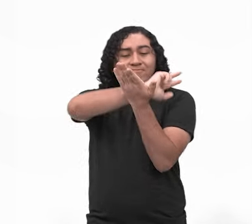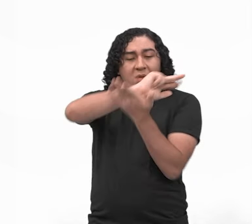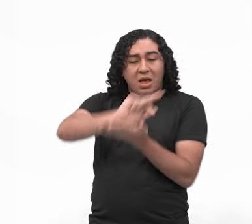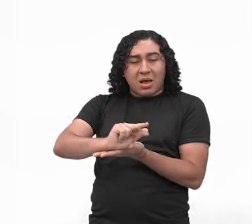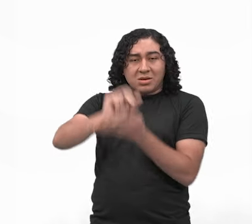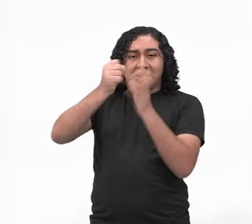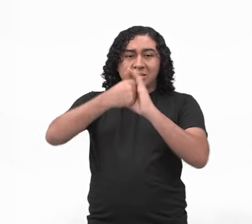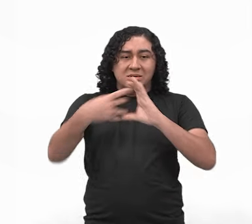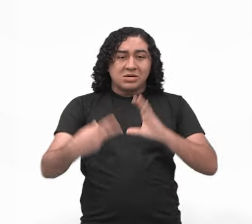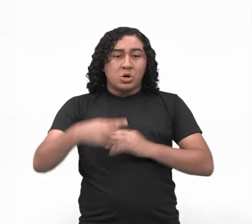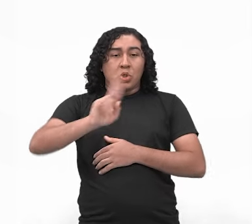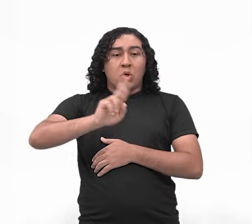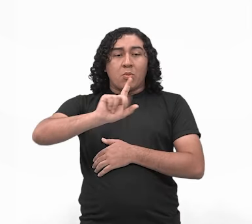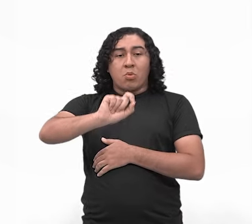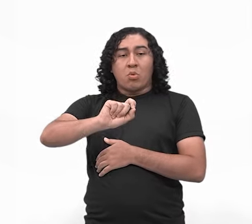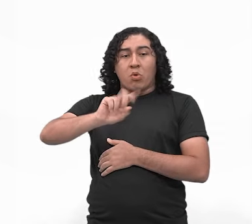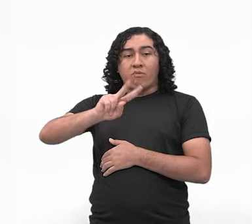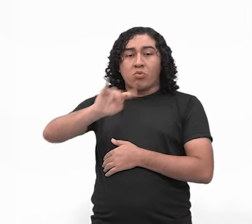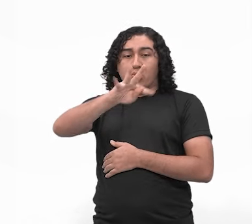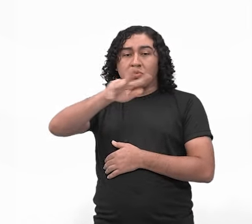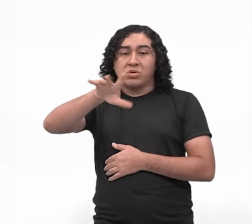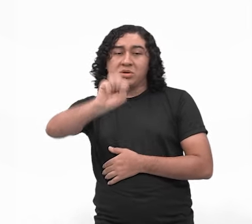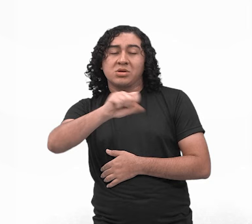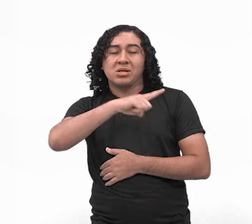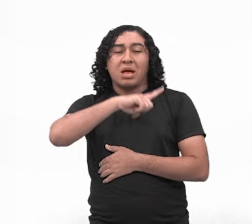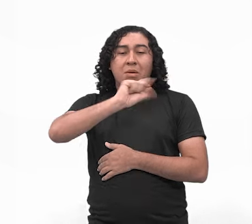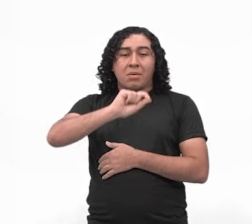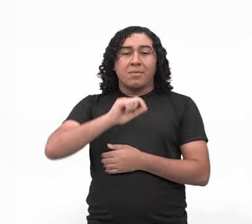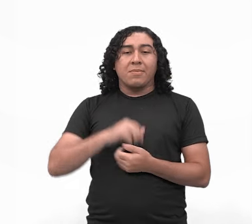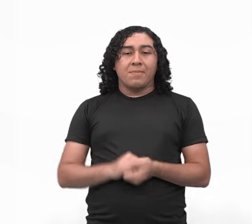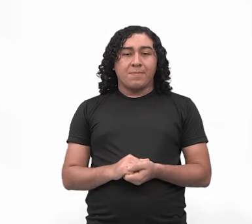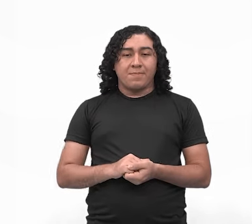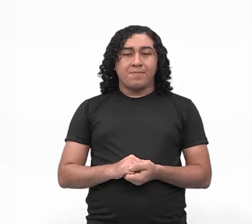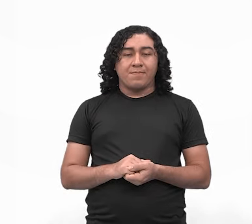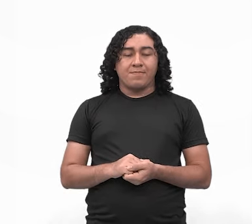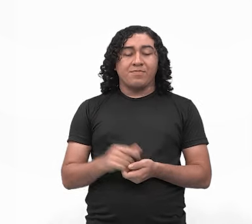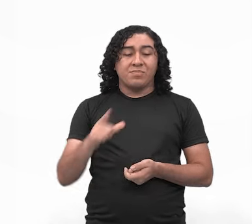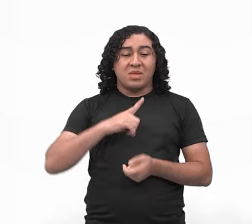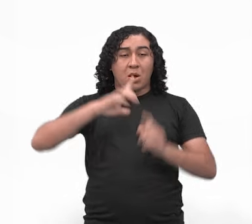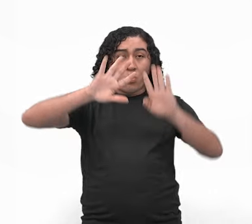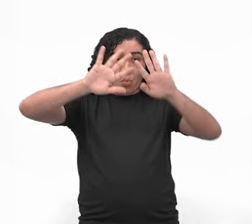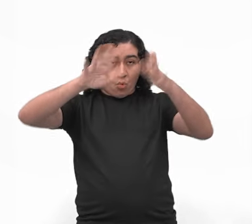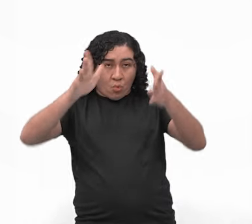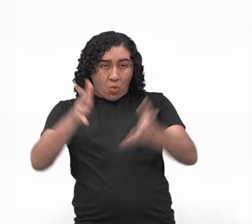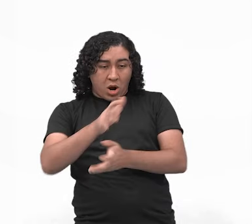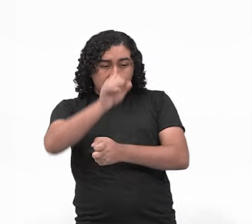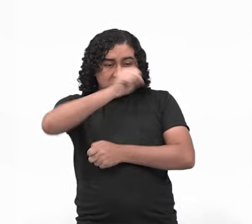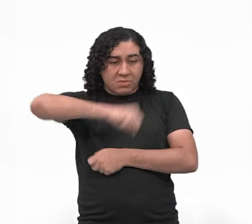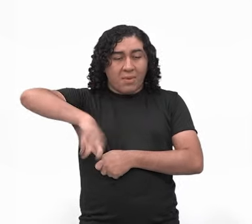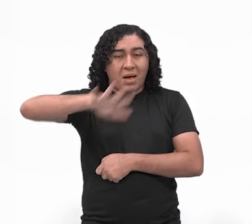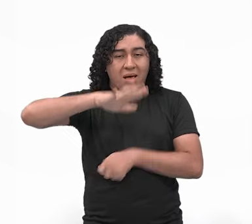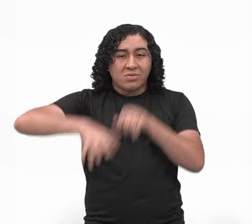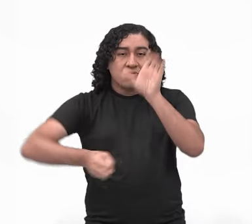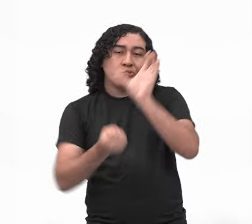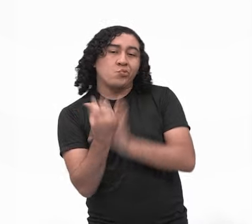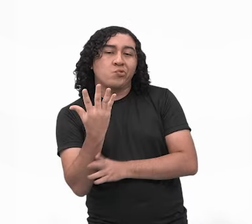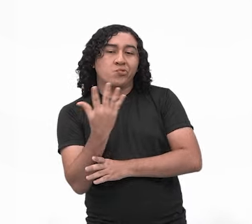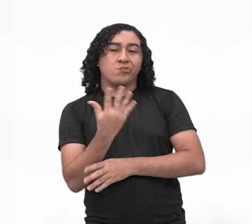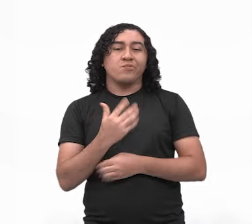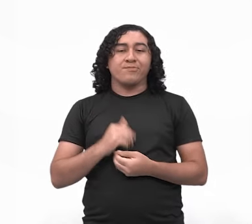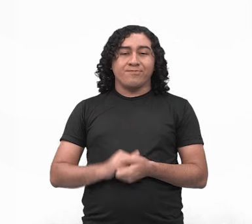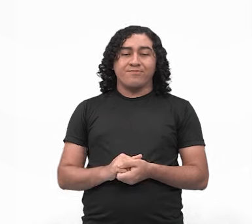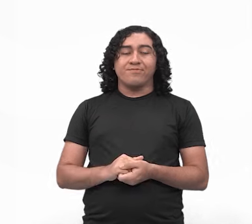são chamados de volutas também, que eles dizem que qualquer curva cria-se um novo espaço. Então, a questão